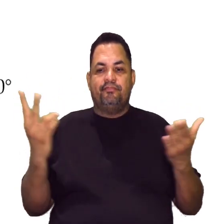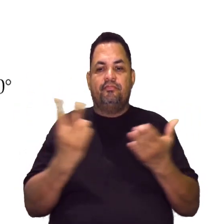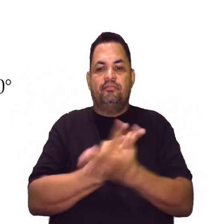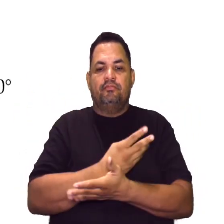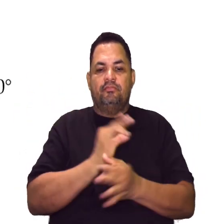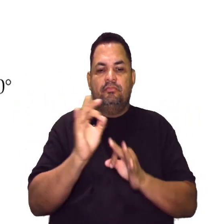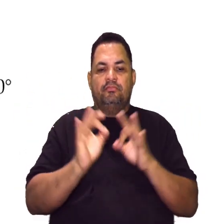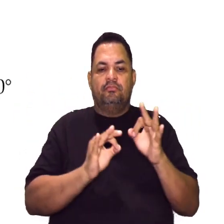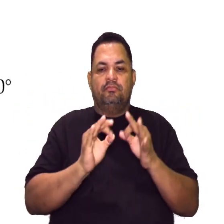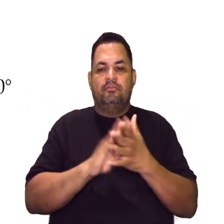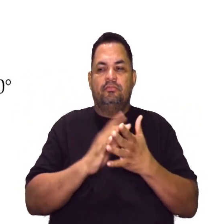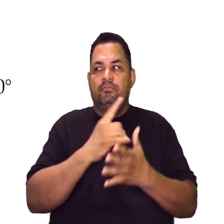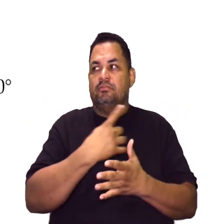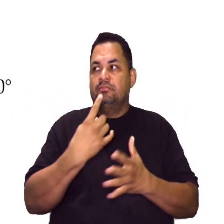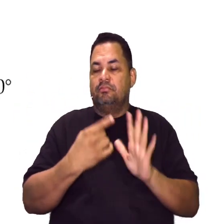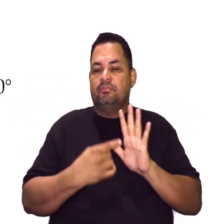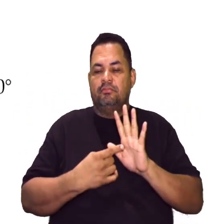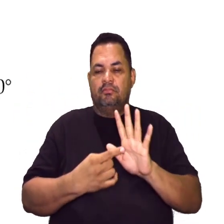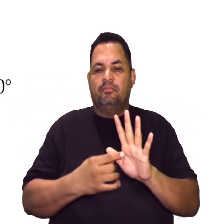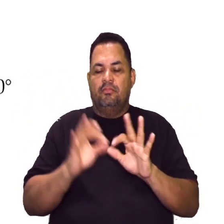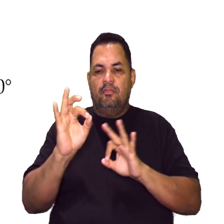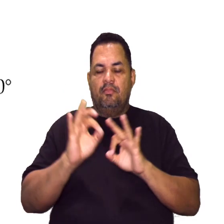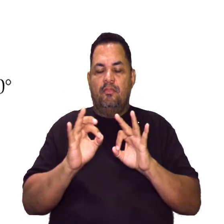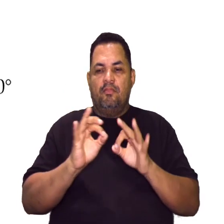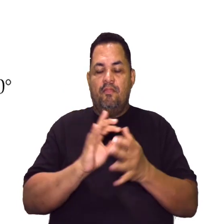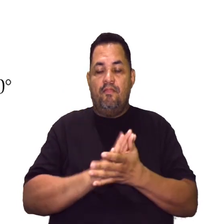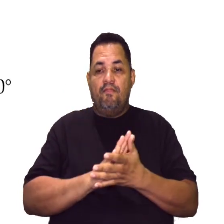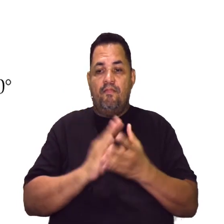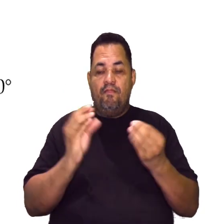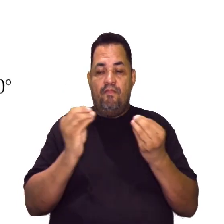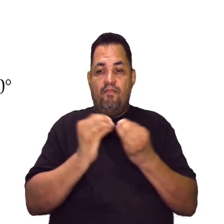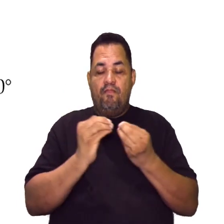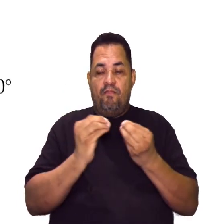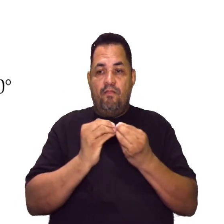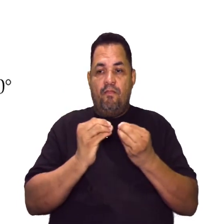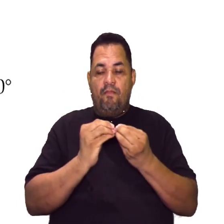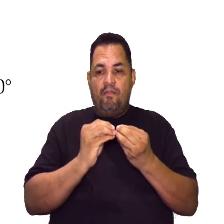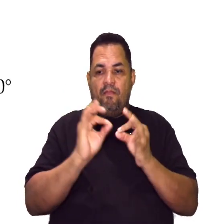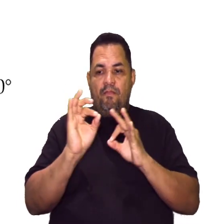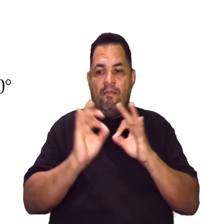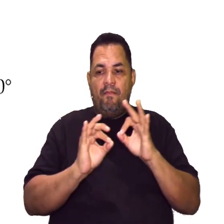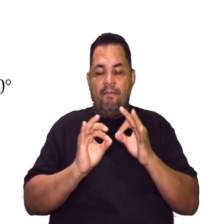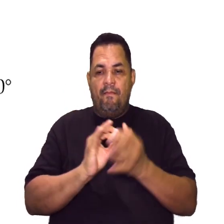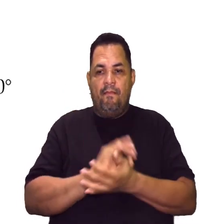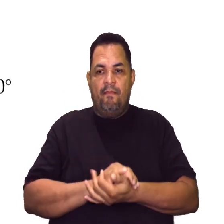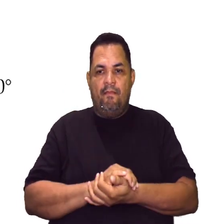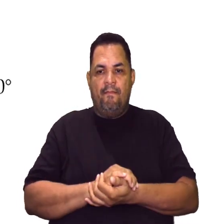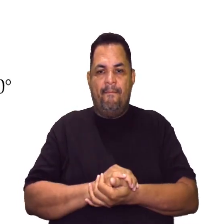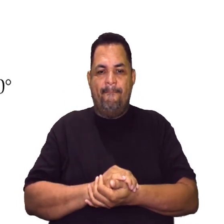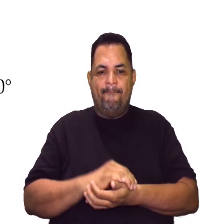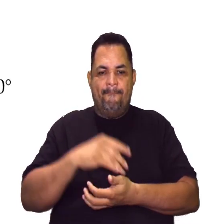acontece, é porque nós estamos diante de quê? Da molécula do